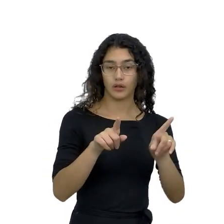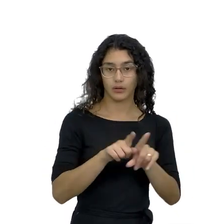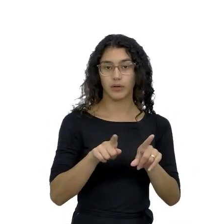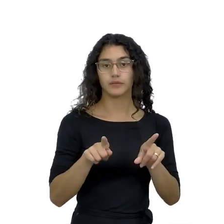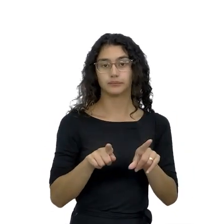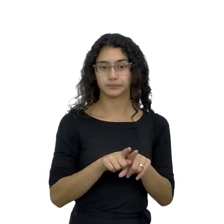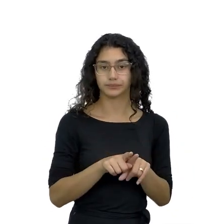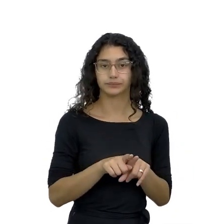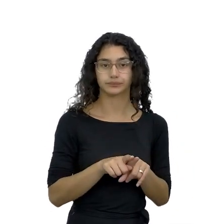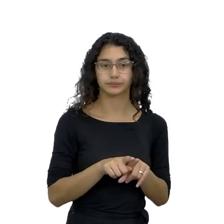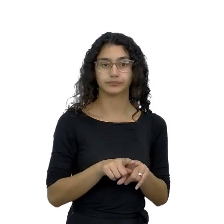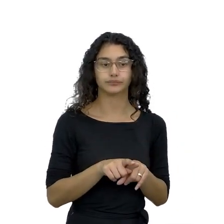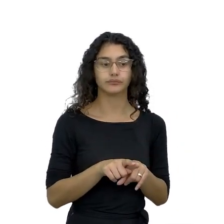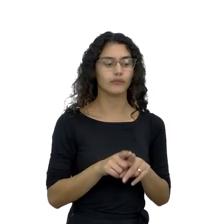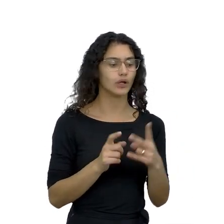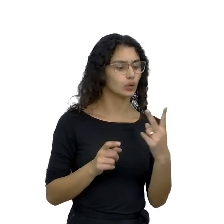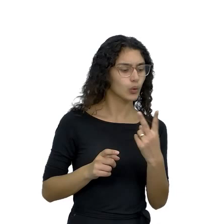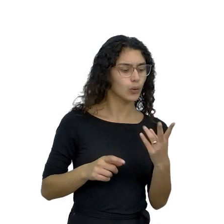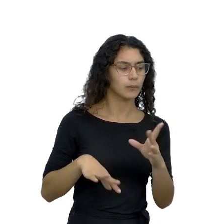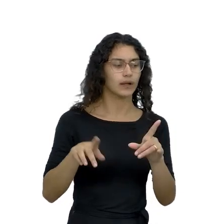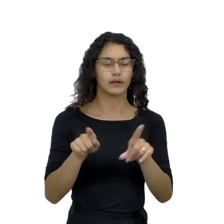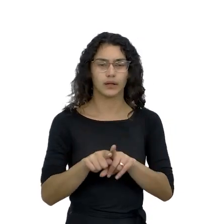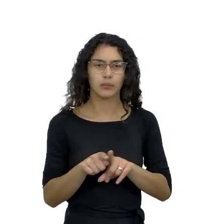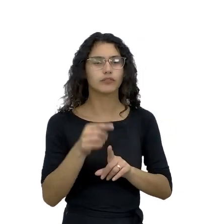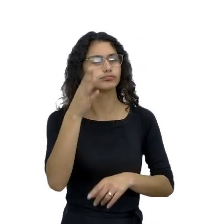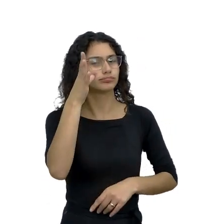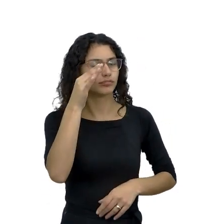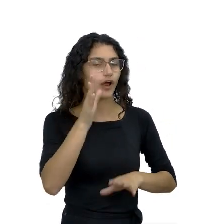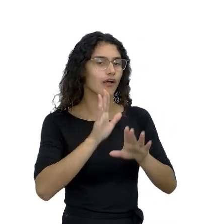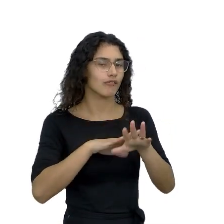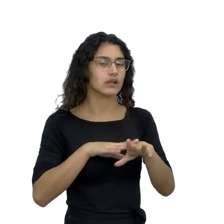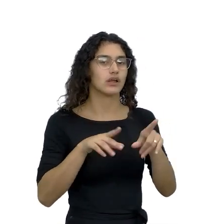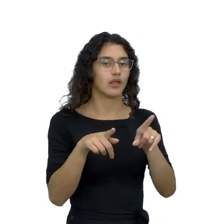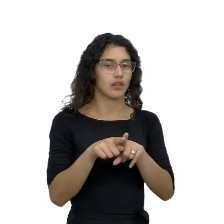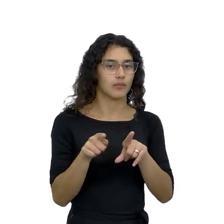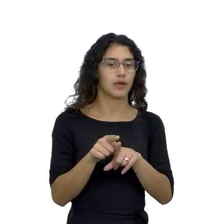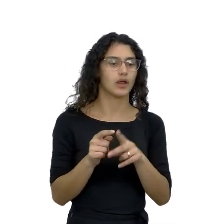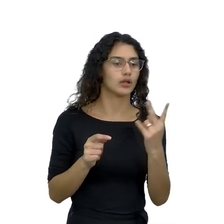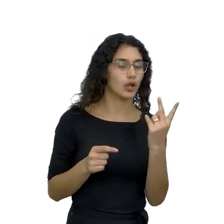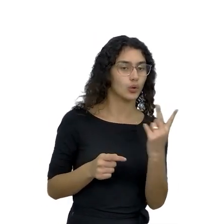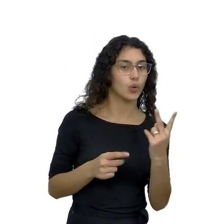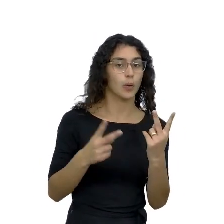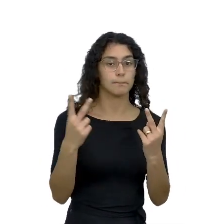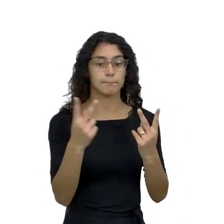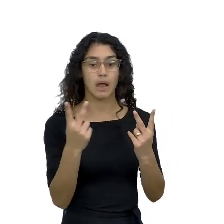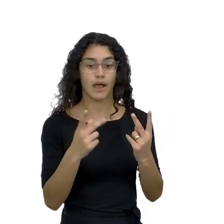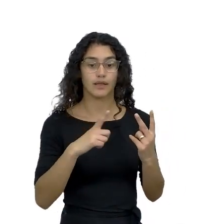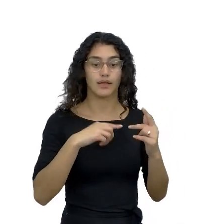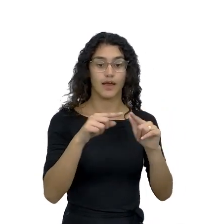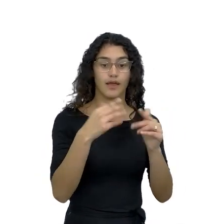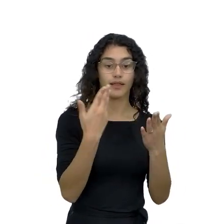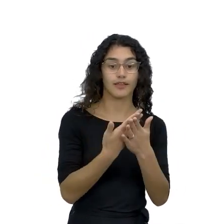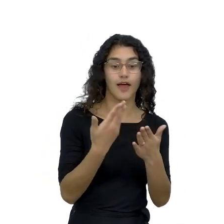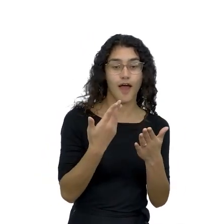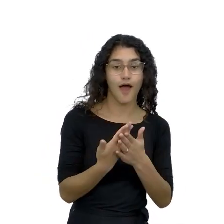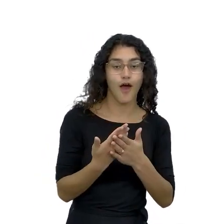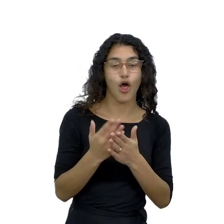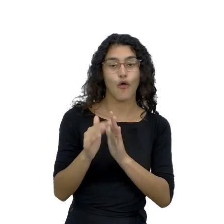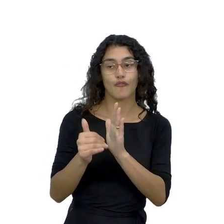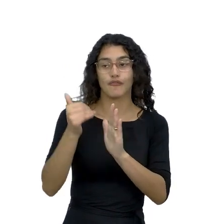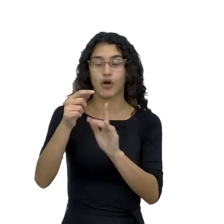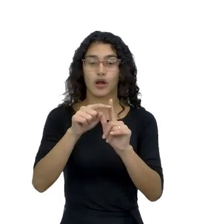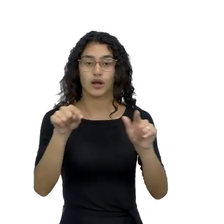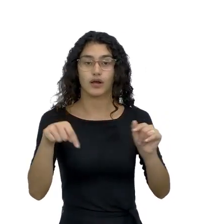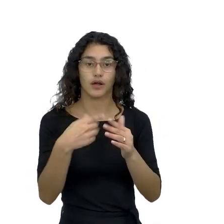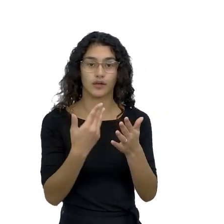possibilidades. Em dupla também é interessante fazer essas duplas na sala ou fora da sala de